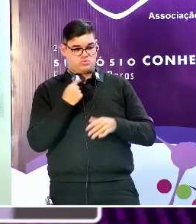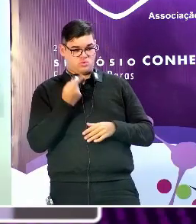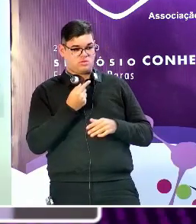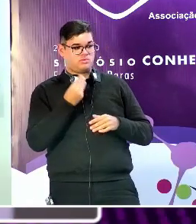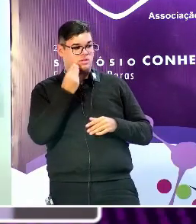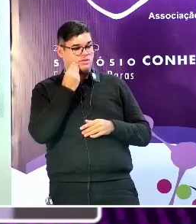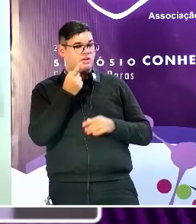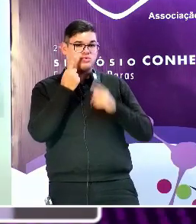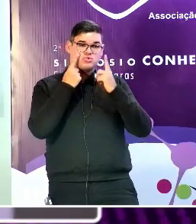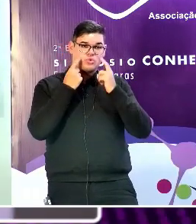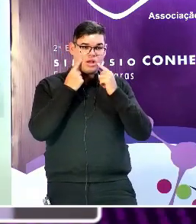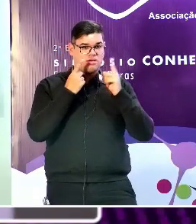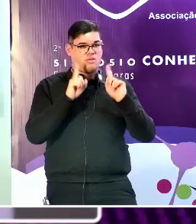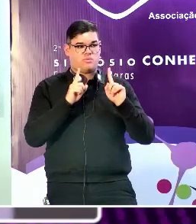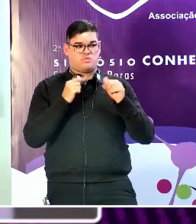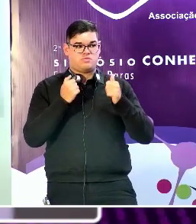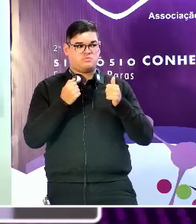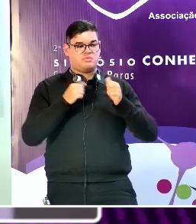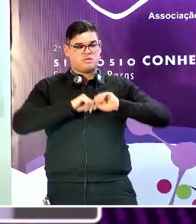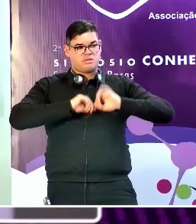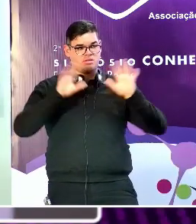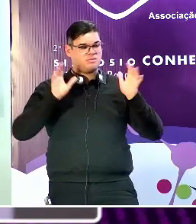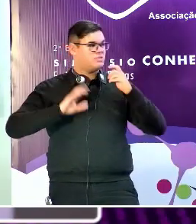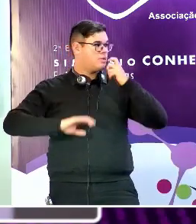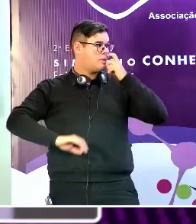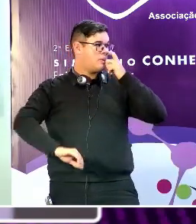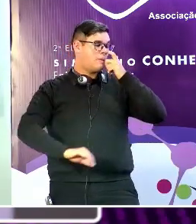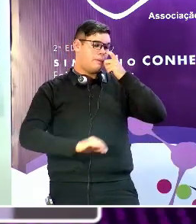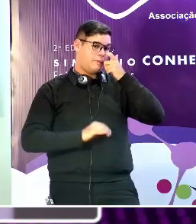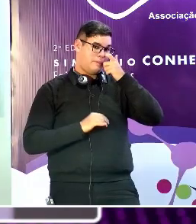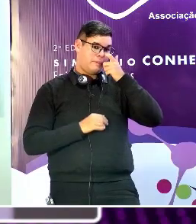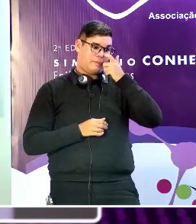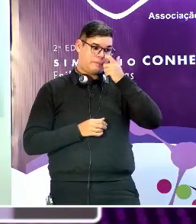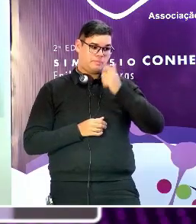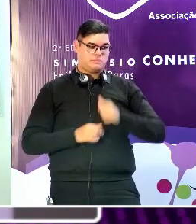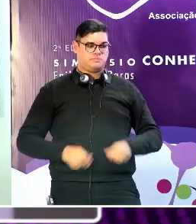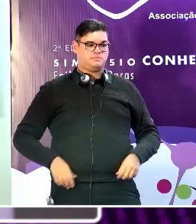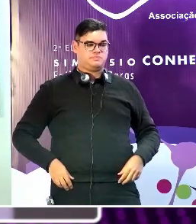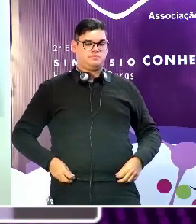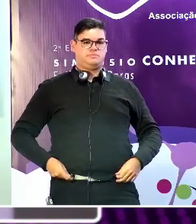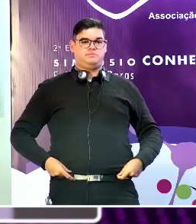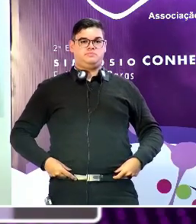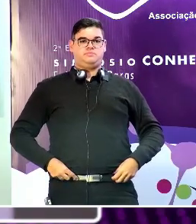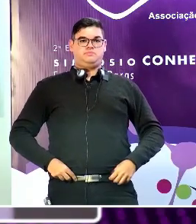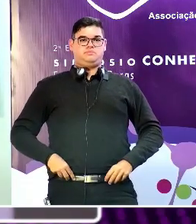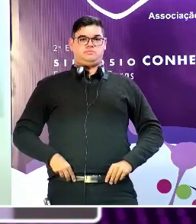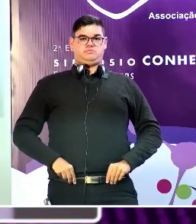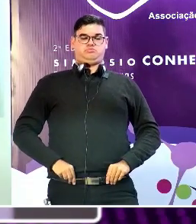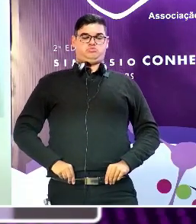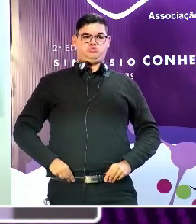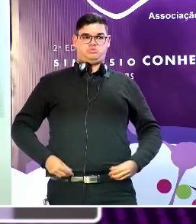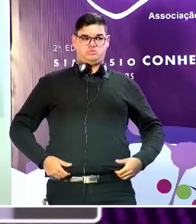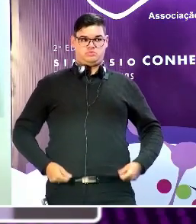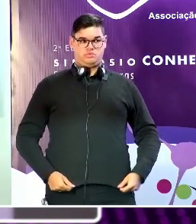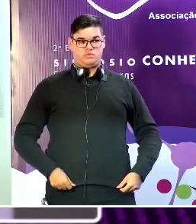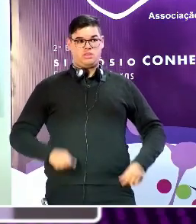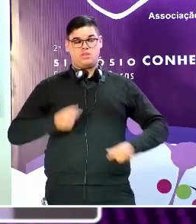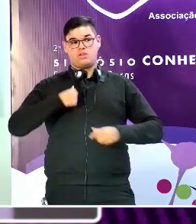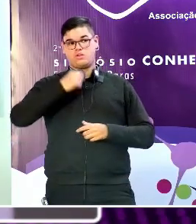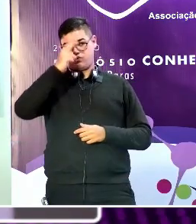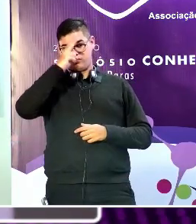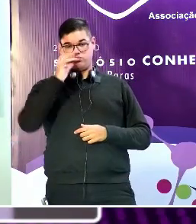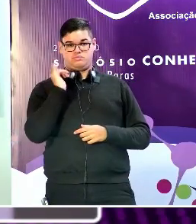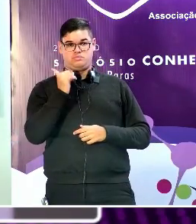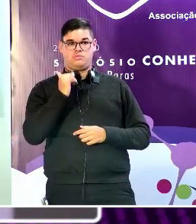não chorar, né? Assim, focada, tá bom? Eu vou contar uma história aqui que são de